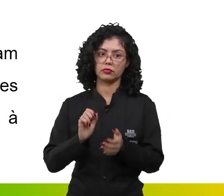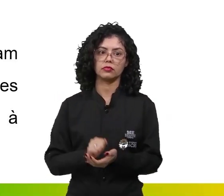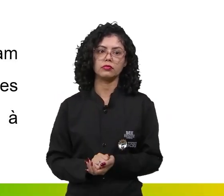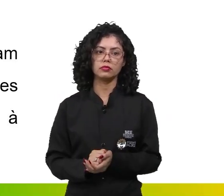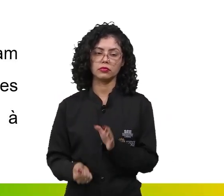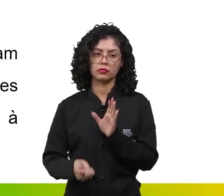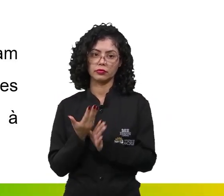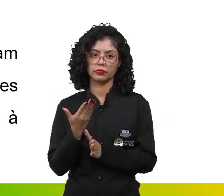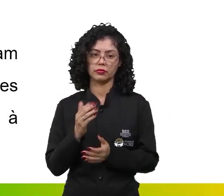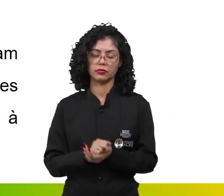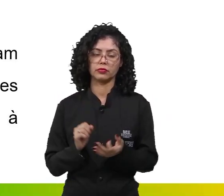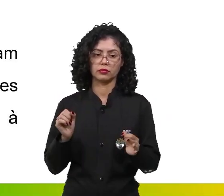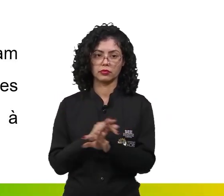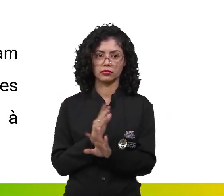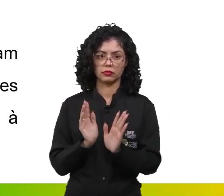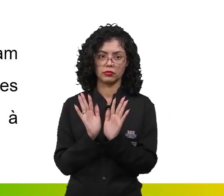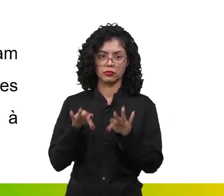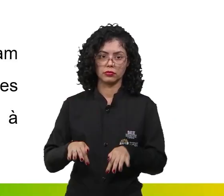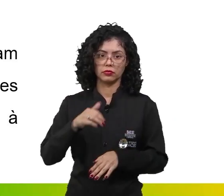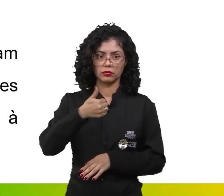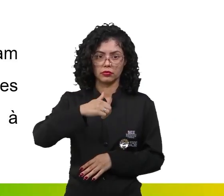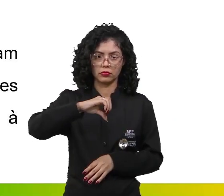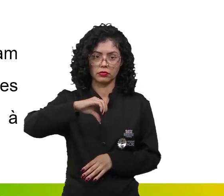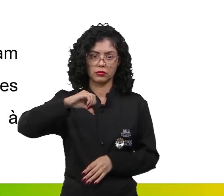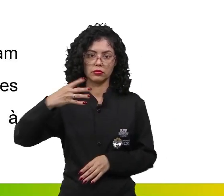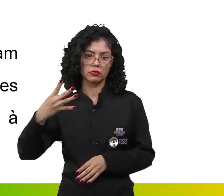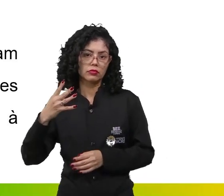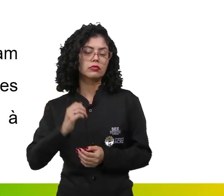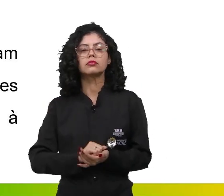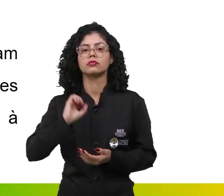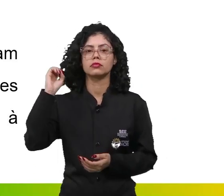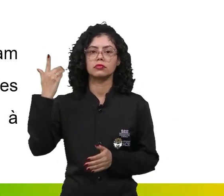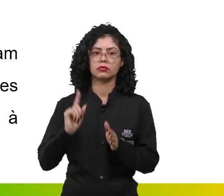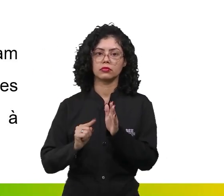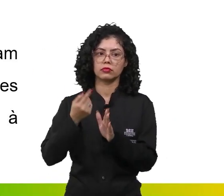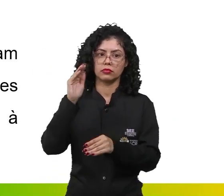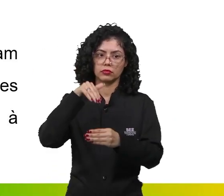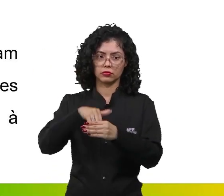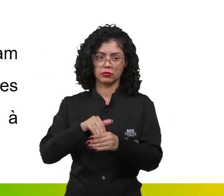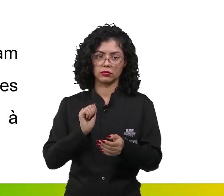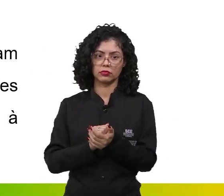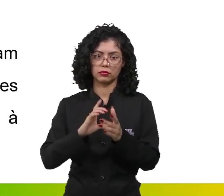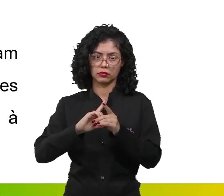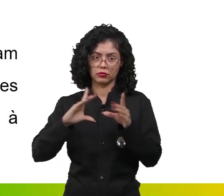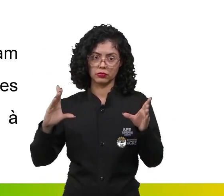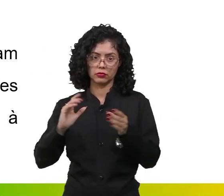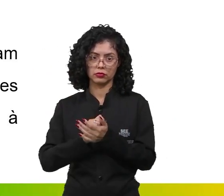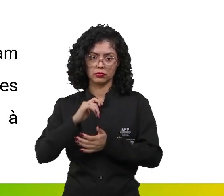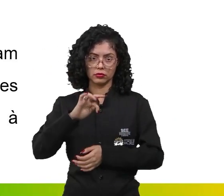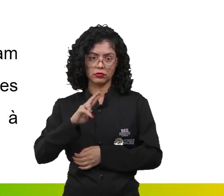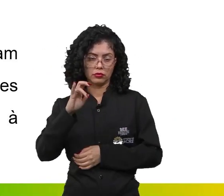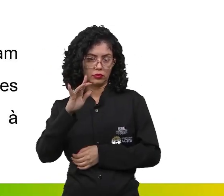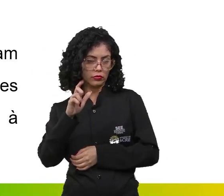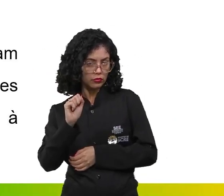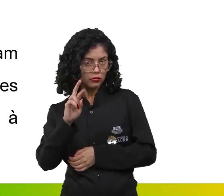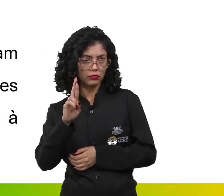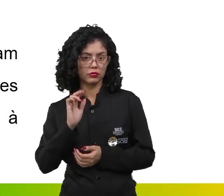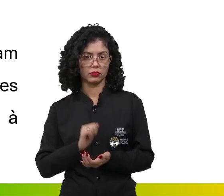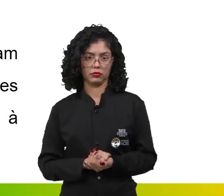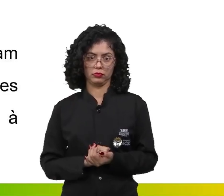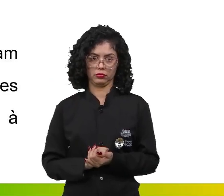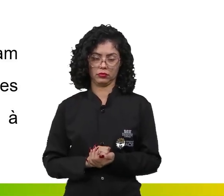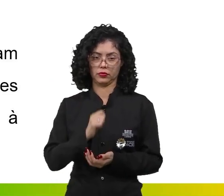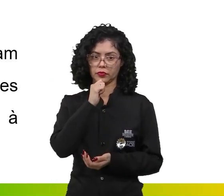apartheid foram revogadas e em 1994 ocorreram as primeiras eleições democráticas e